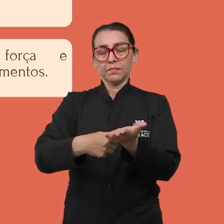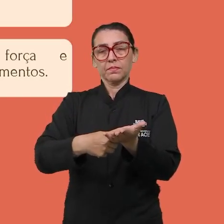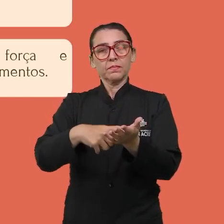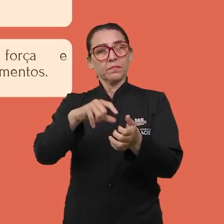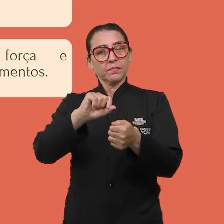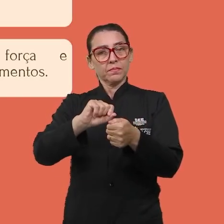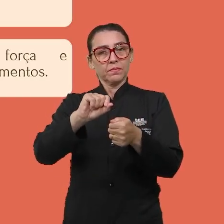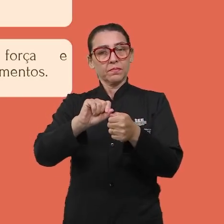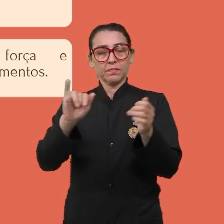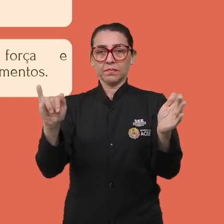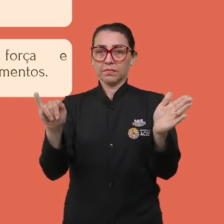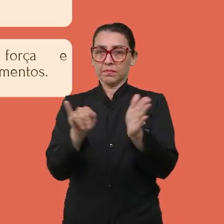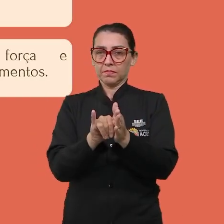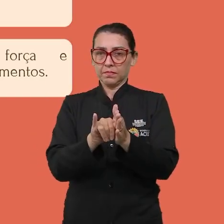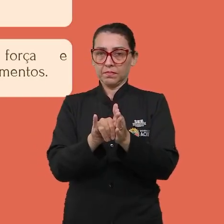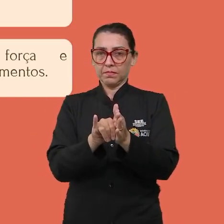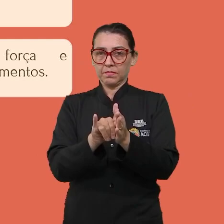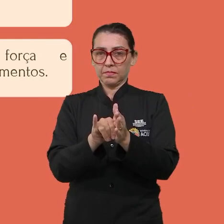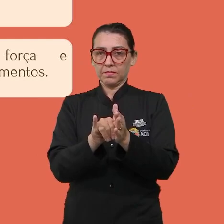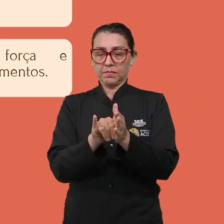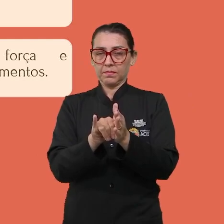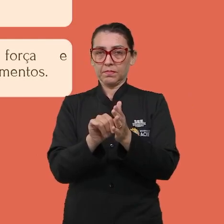cria identidade,